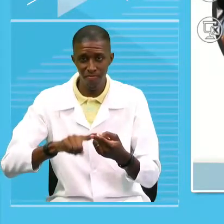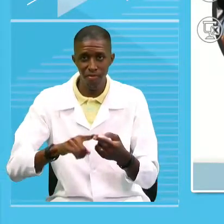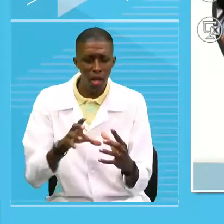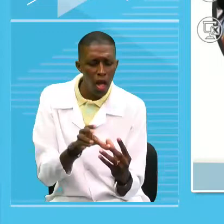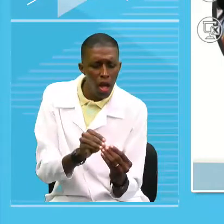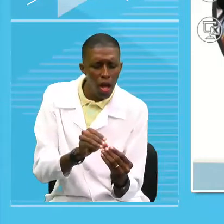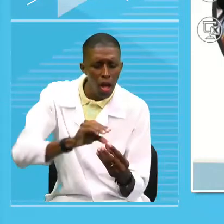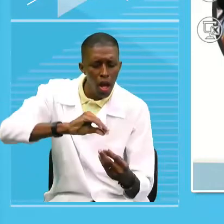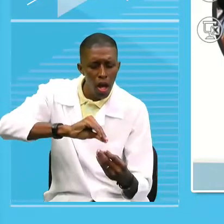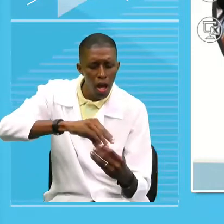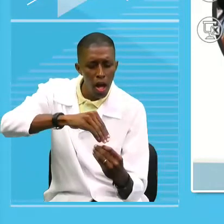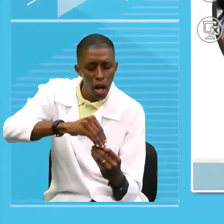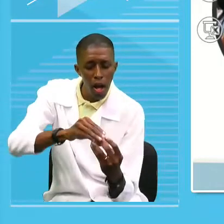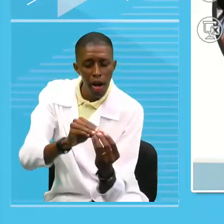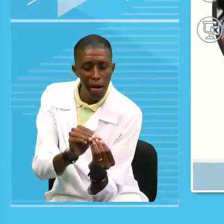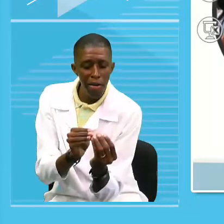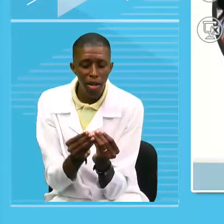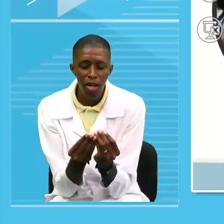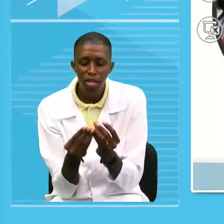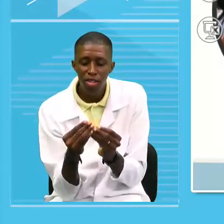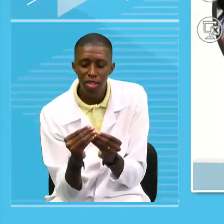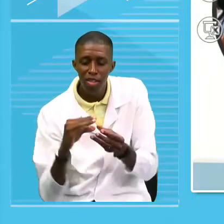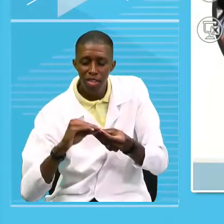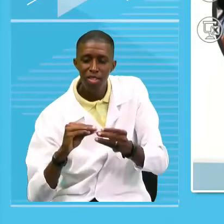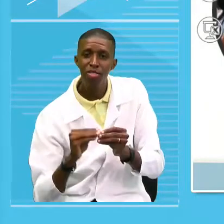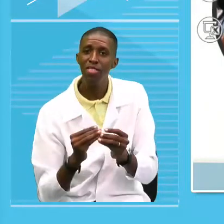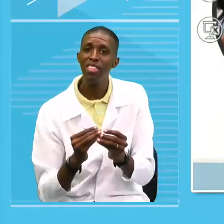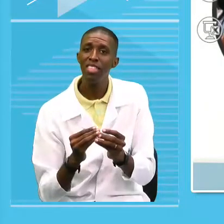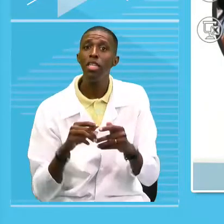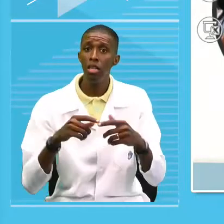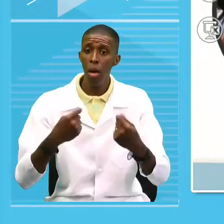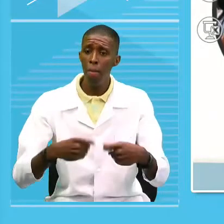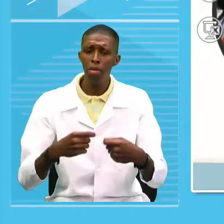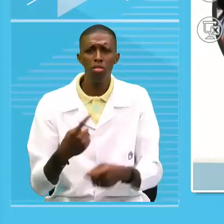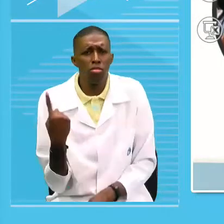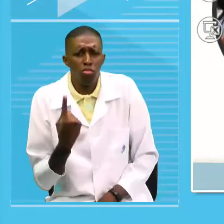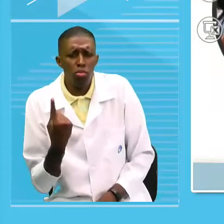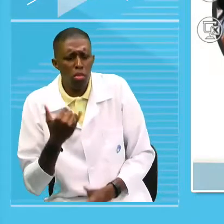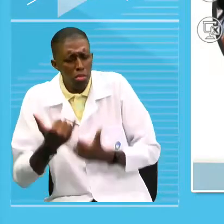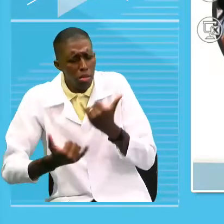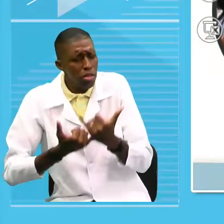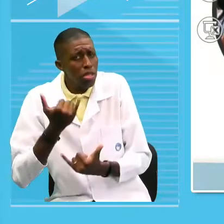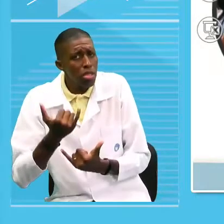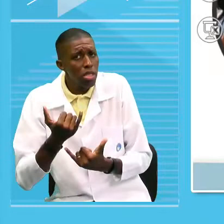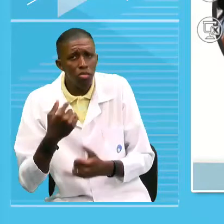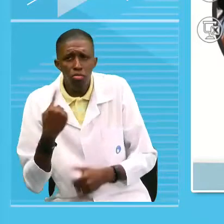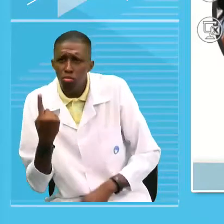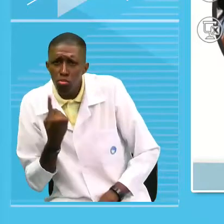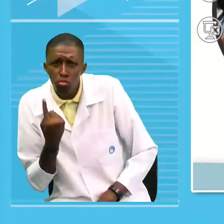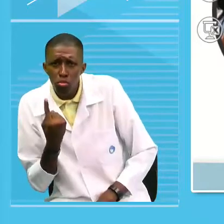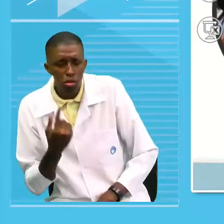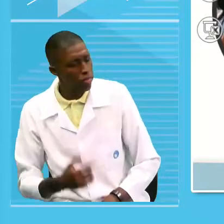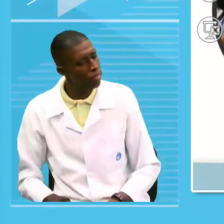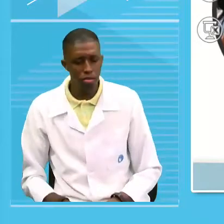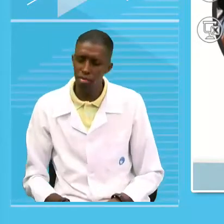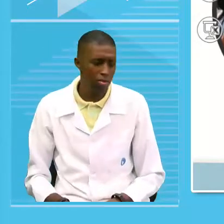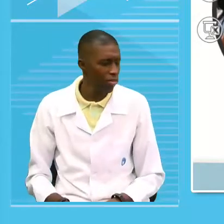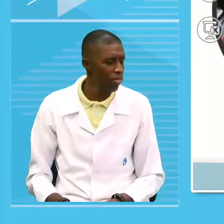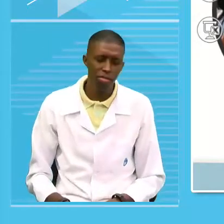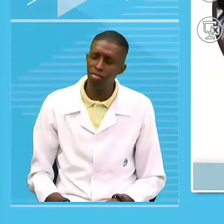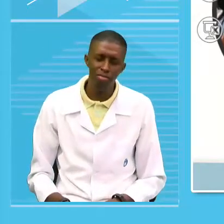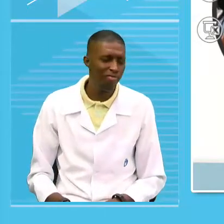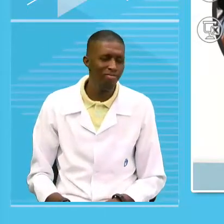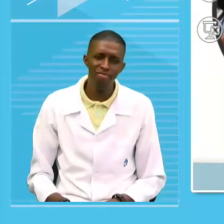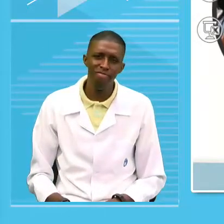a caixinha e eu brinco Só é preciso compartilhar É aquela ideia de que ali dentro da sala de aula